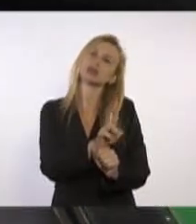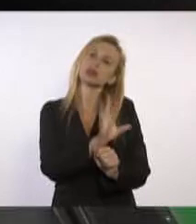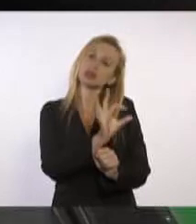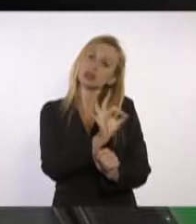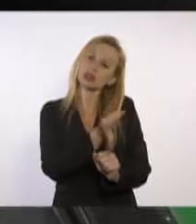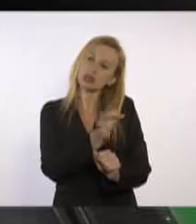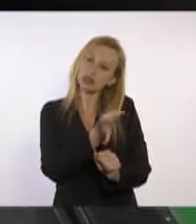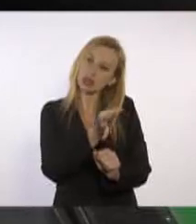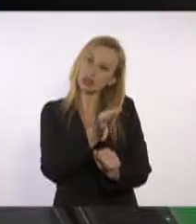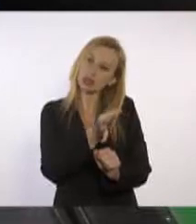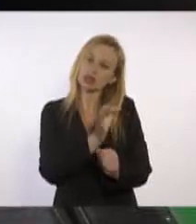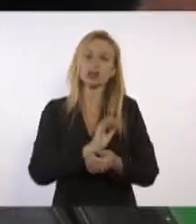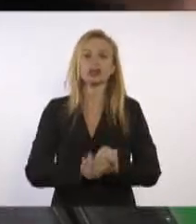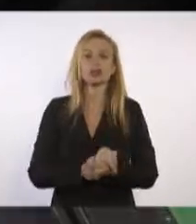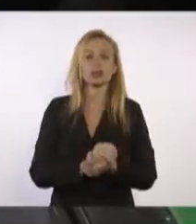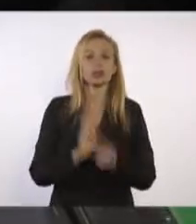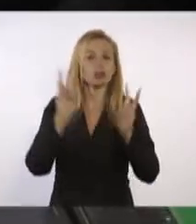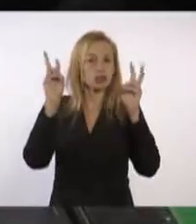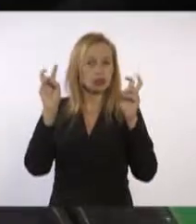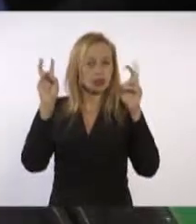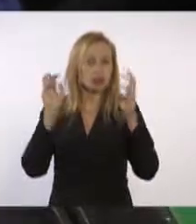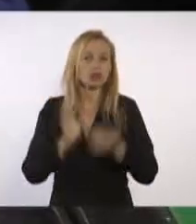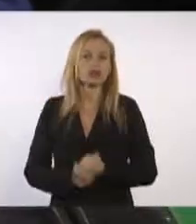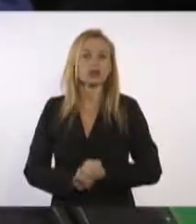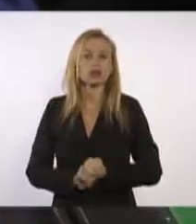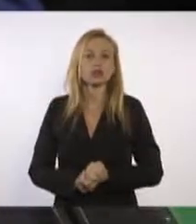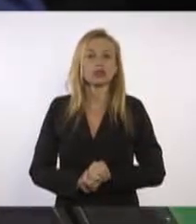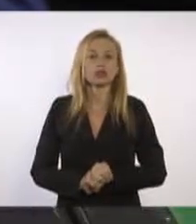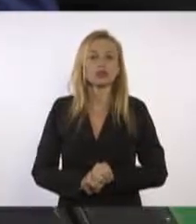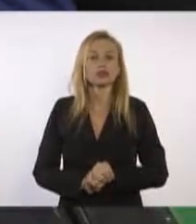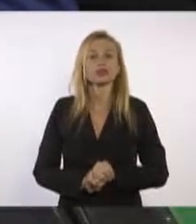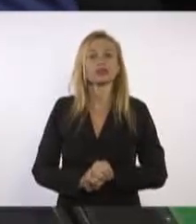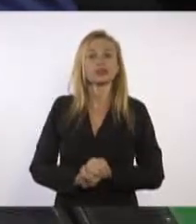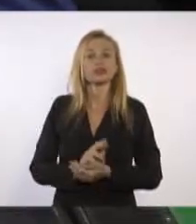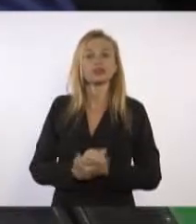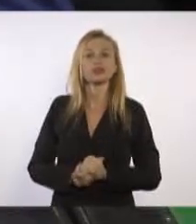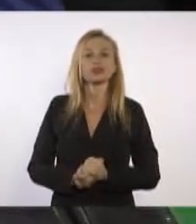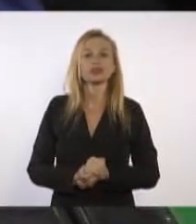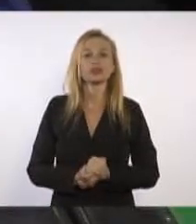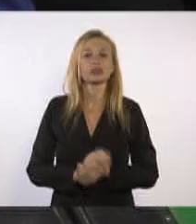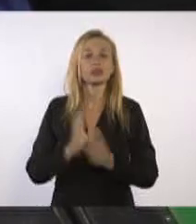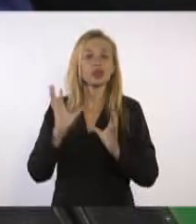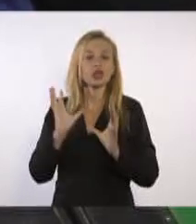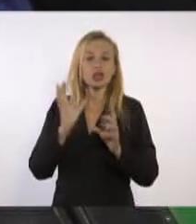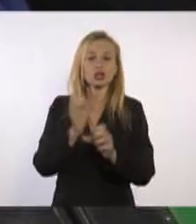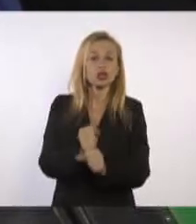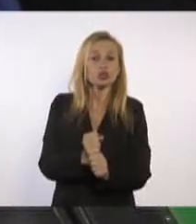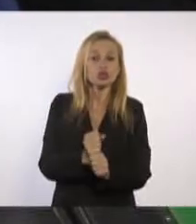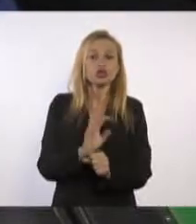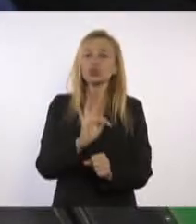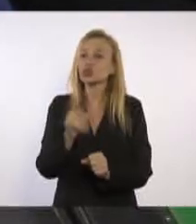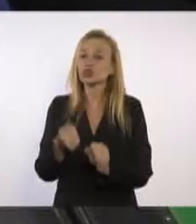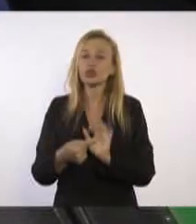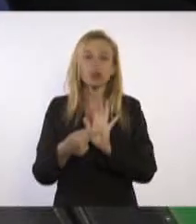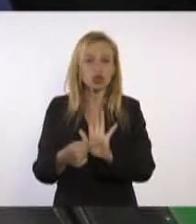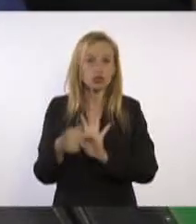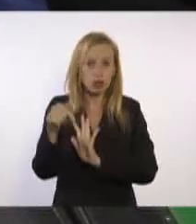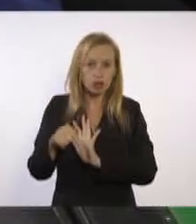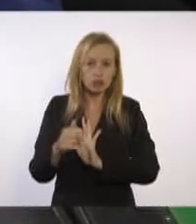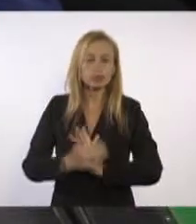fatos, é que passo, então, a discorrer de forma resumida ao que foi exposto aqui.